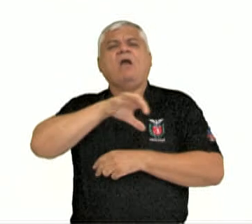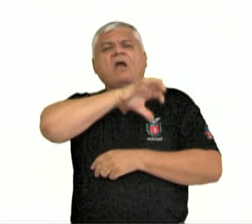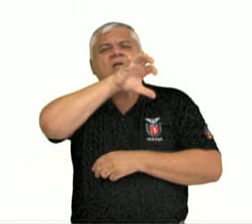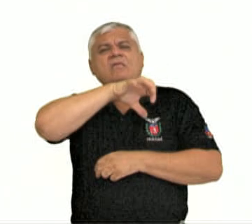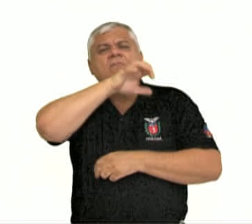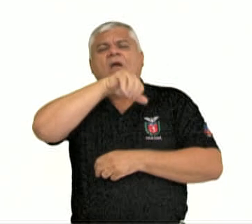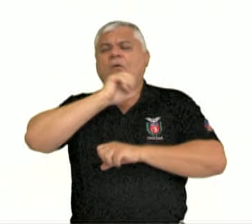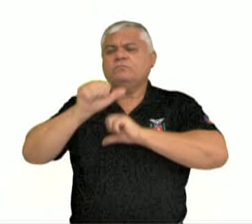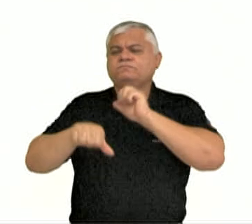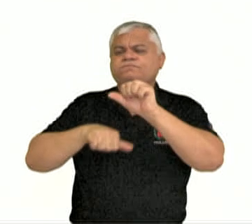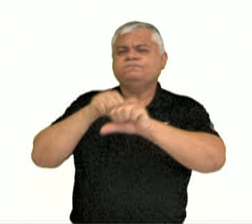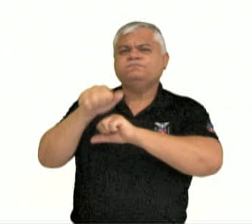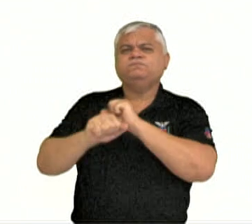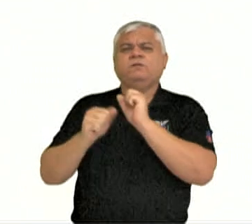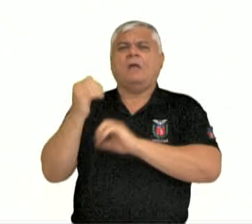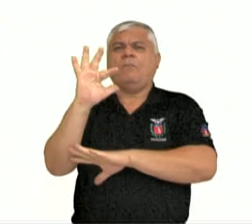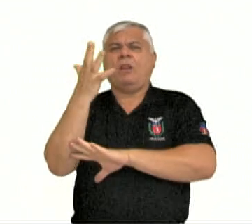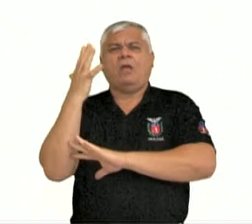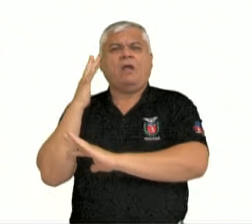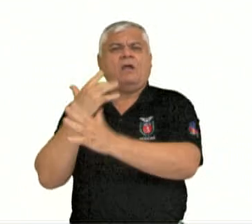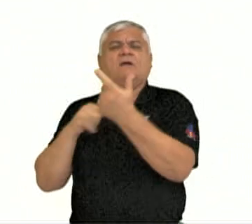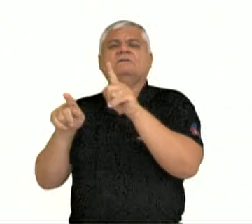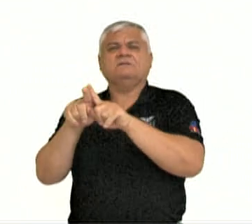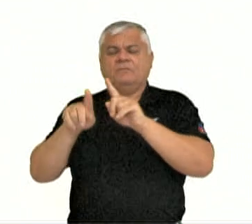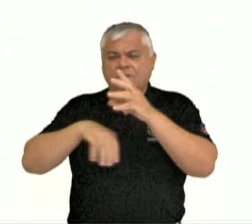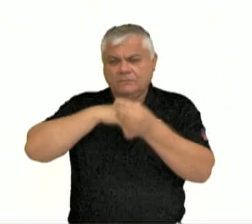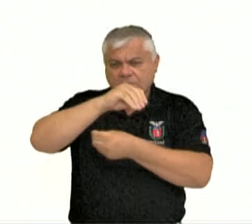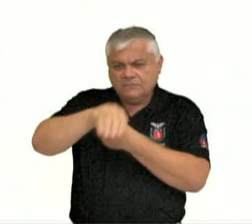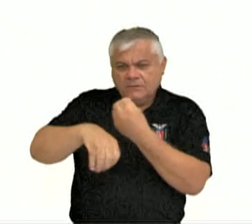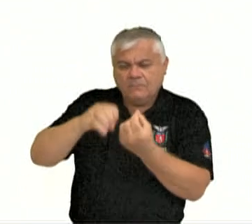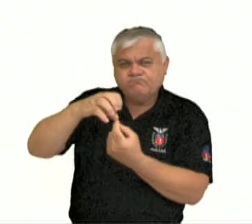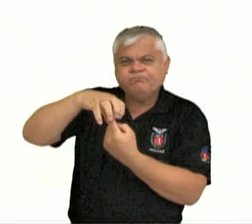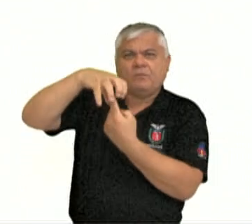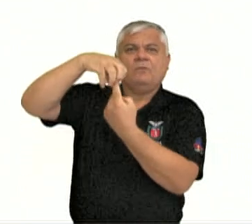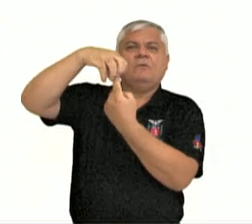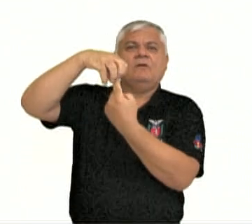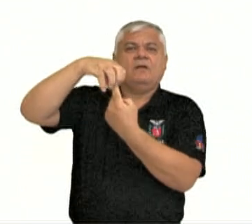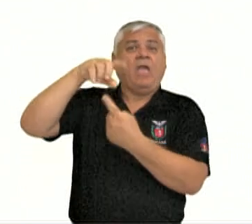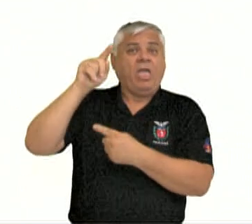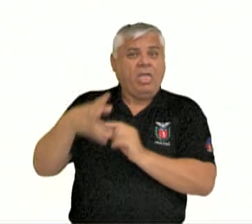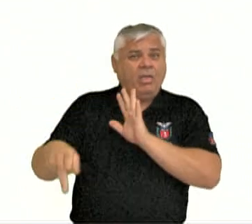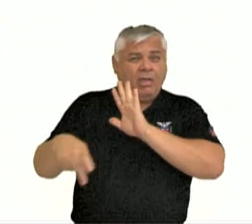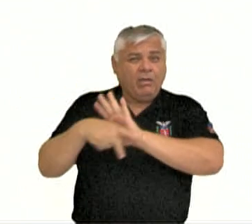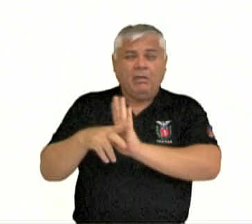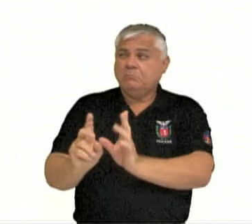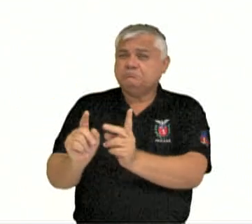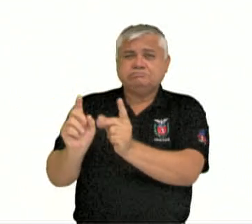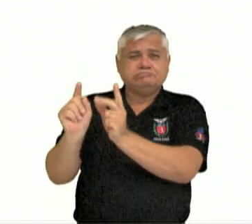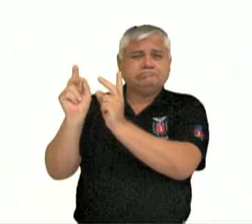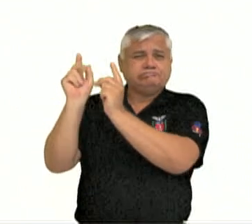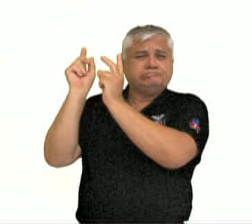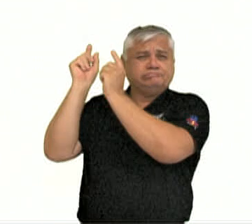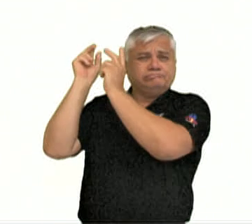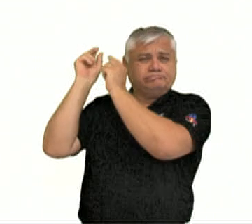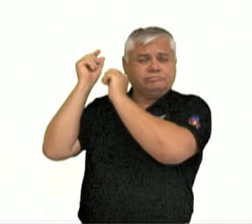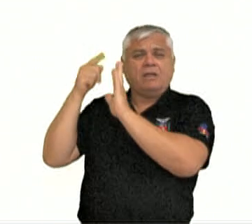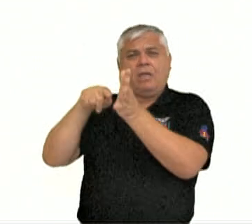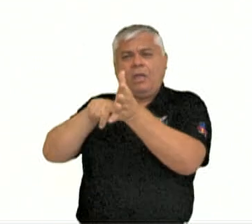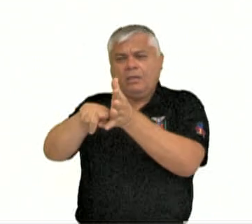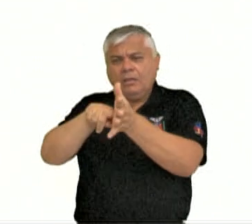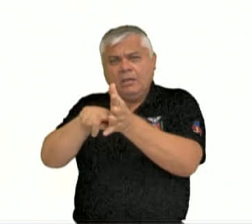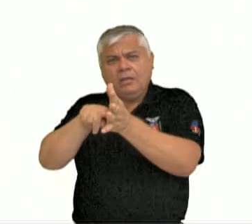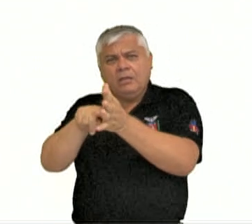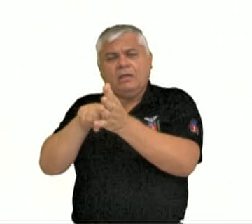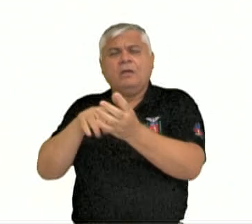às plantas. Eles já foram considerados plantas primitivas, porque há muito tempo atrás, quando ia analisar os cogumelos,